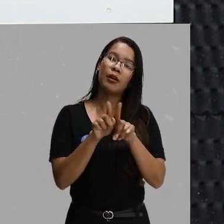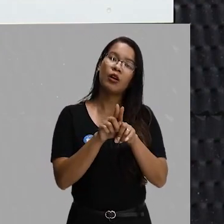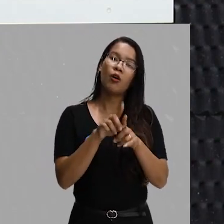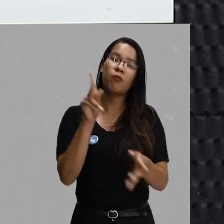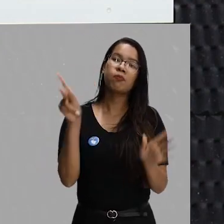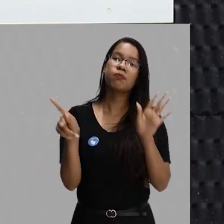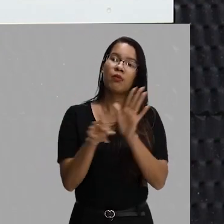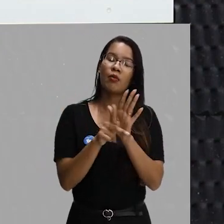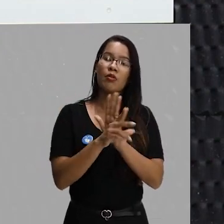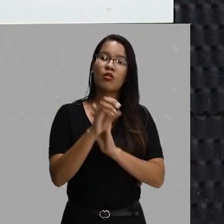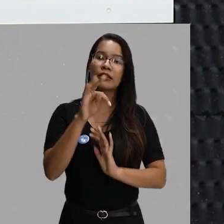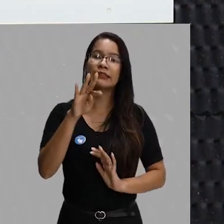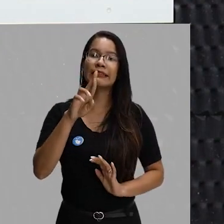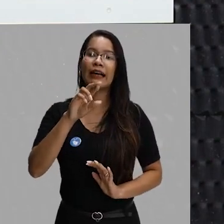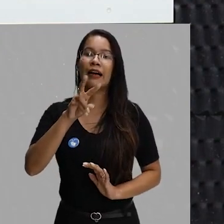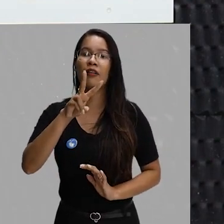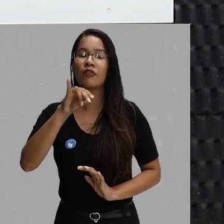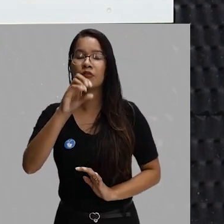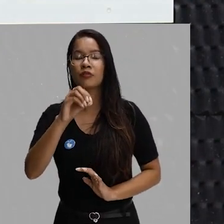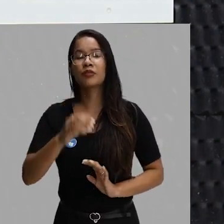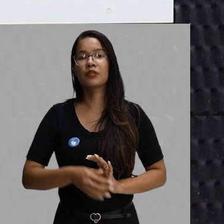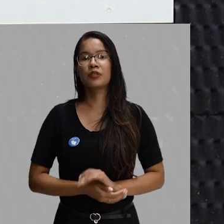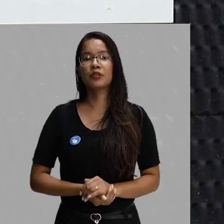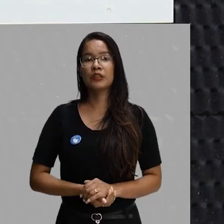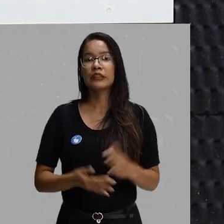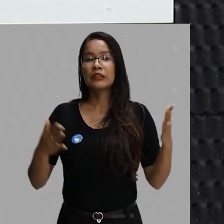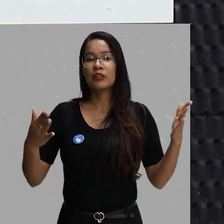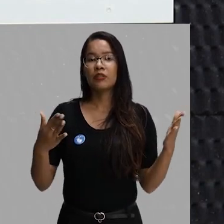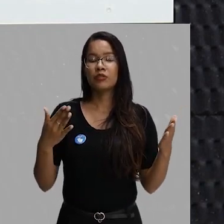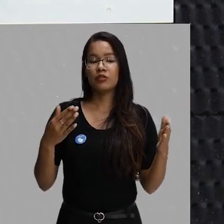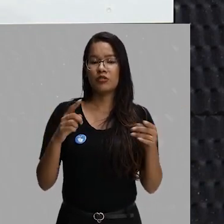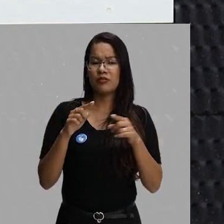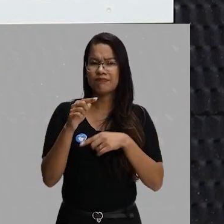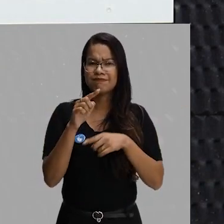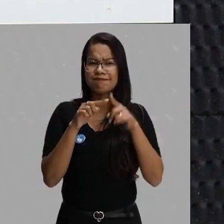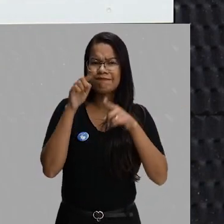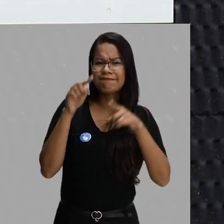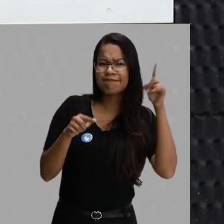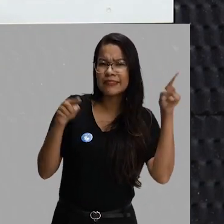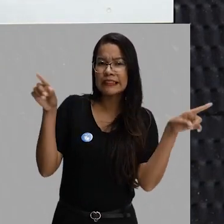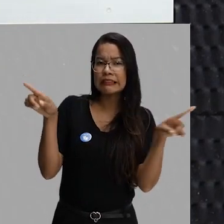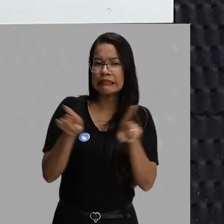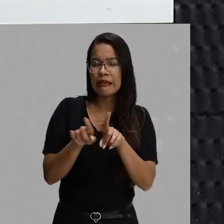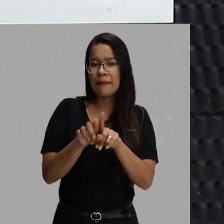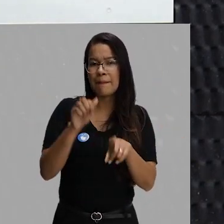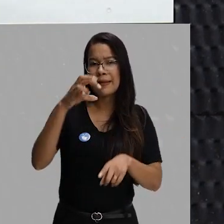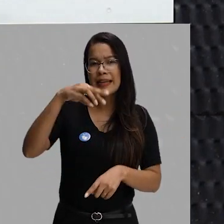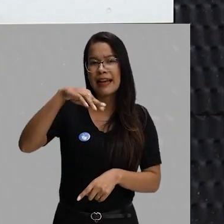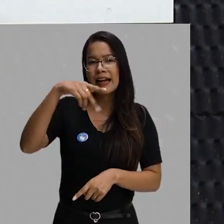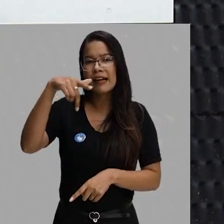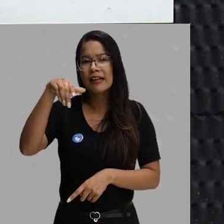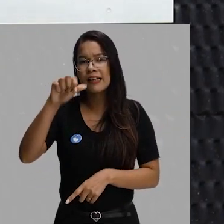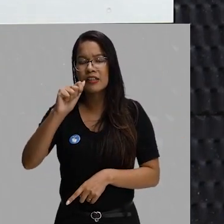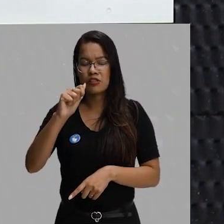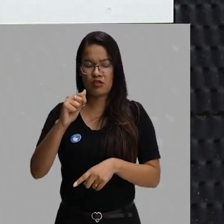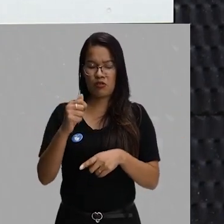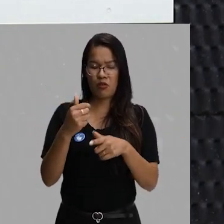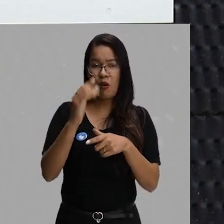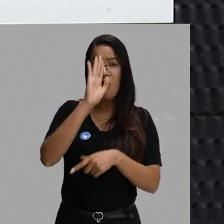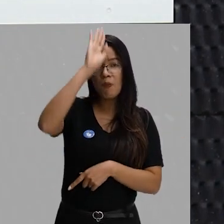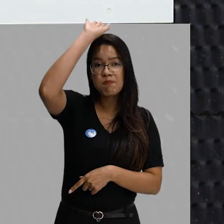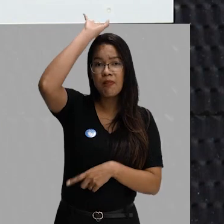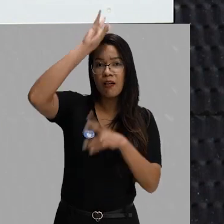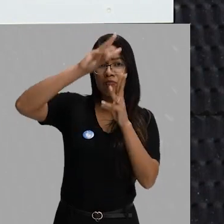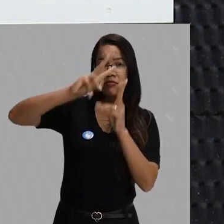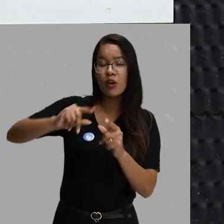se destacar no segundo triunvirato. E diante dessa instabilidade e dessas ameaças de Roma entrar em colapso, o que é que